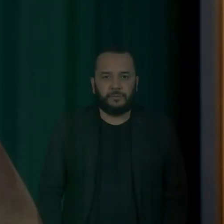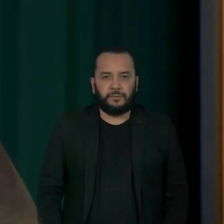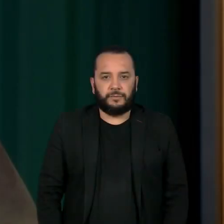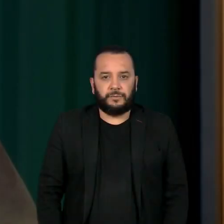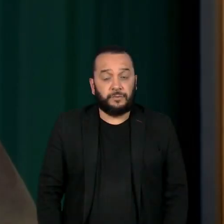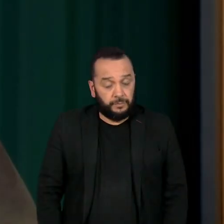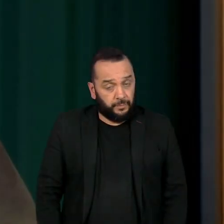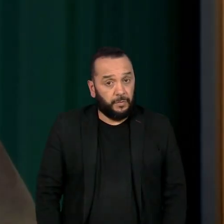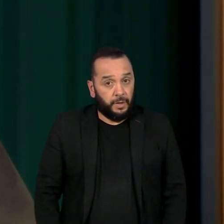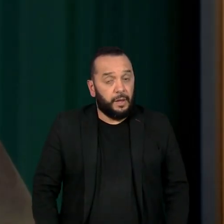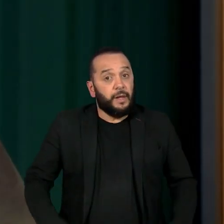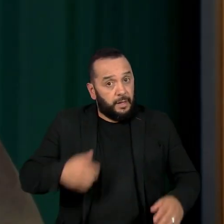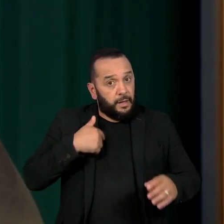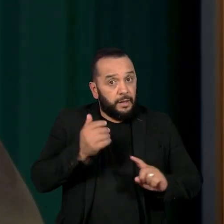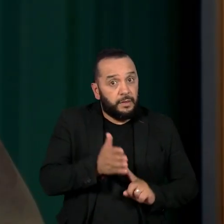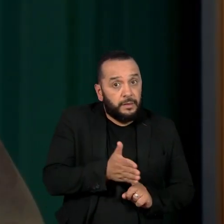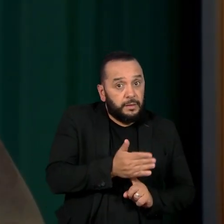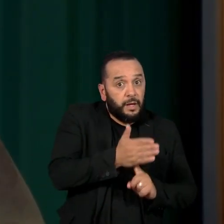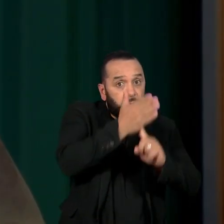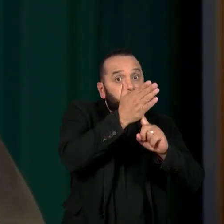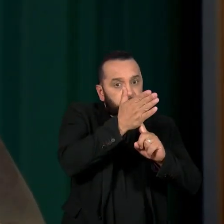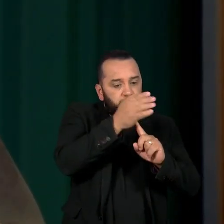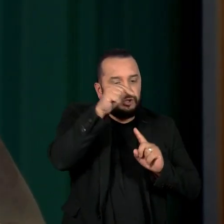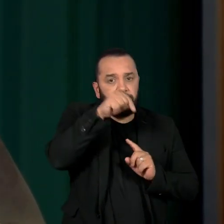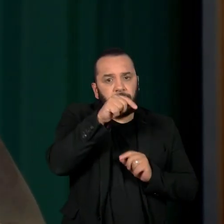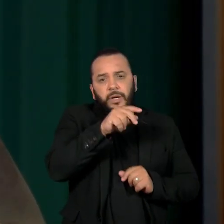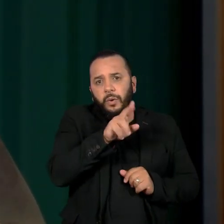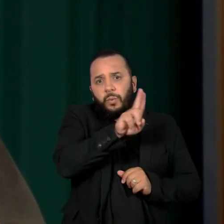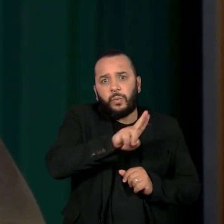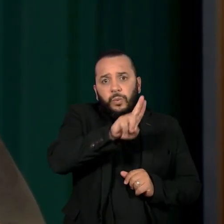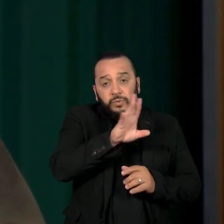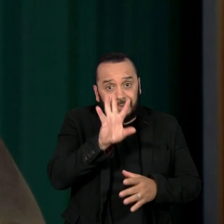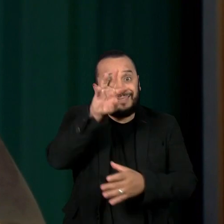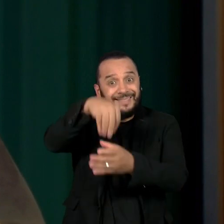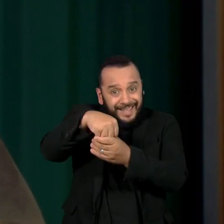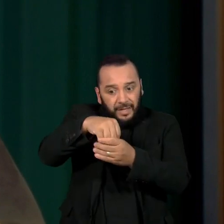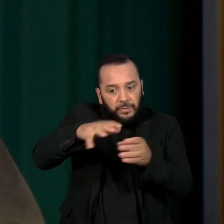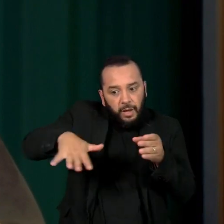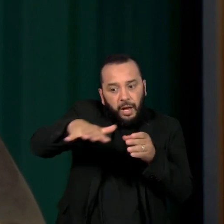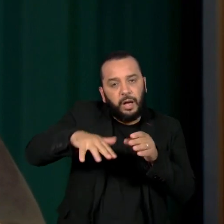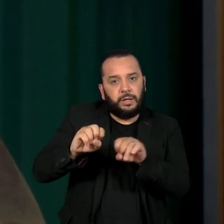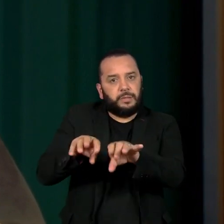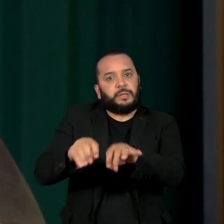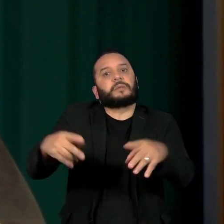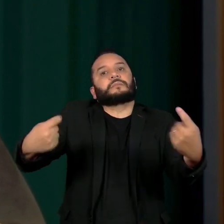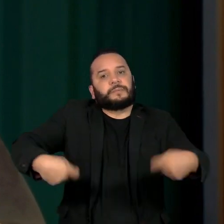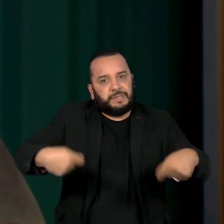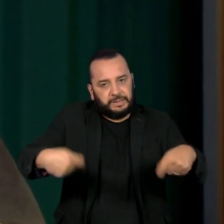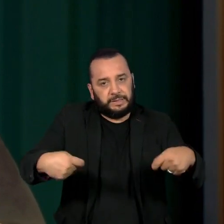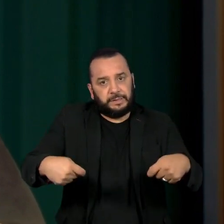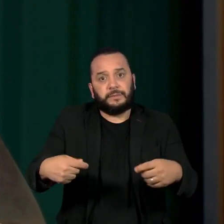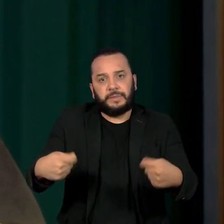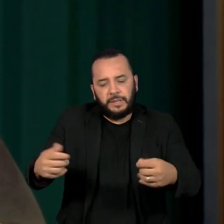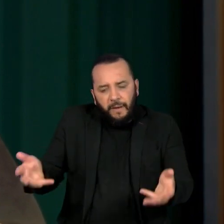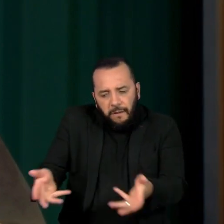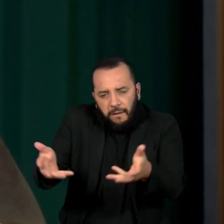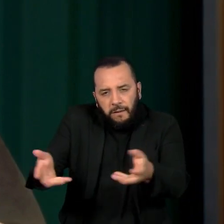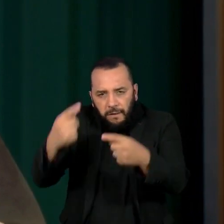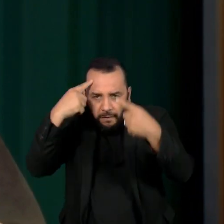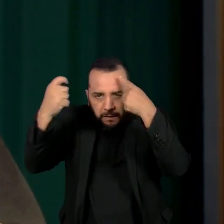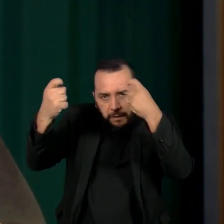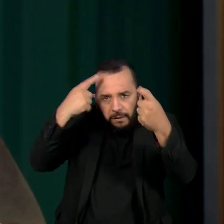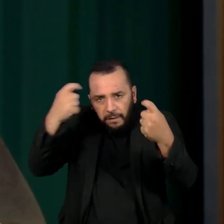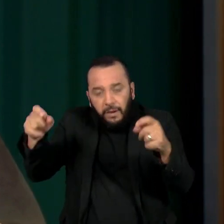O uso da tecnologia na educação se torna cada vez mais necessário, seja para estímulo criativo ou